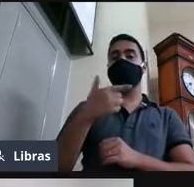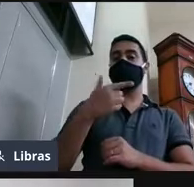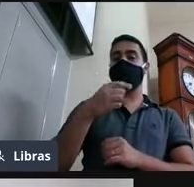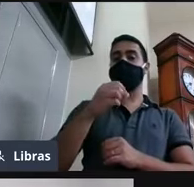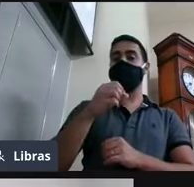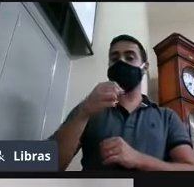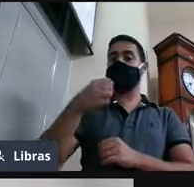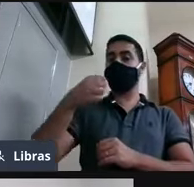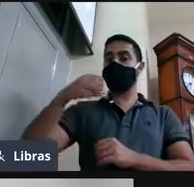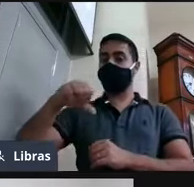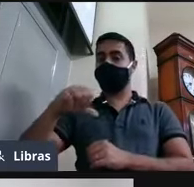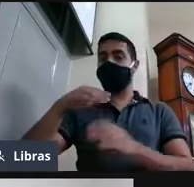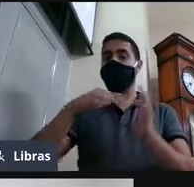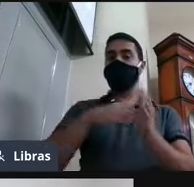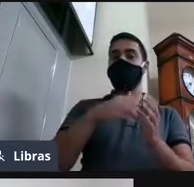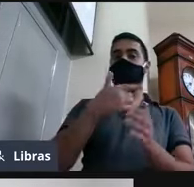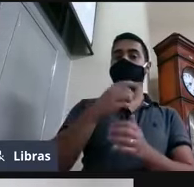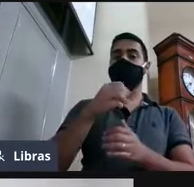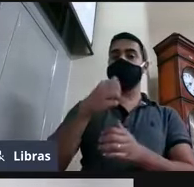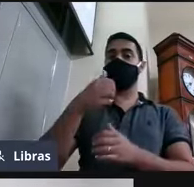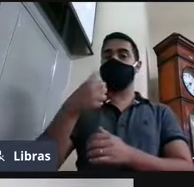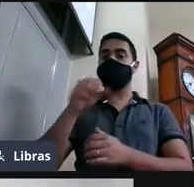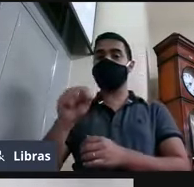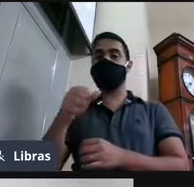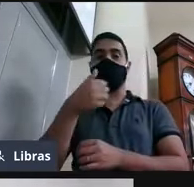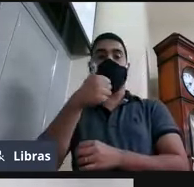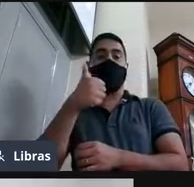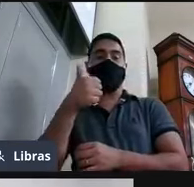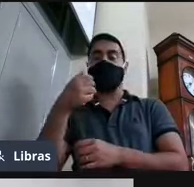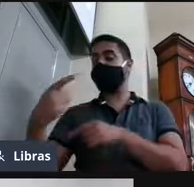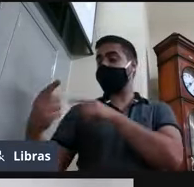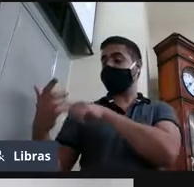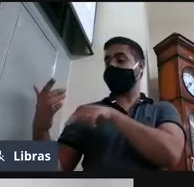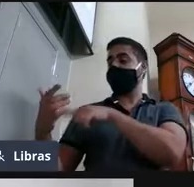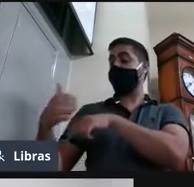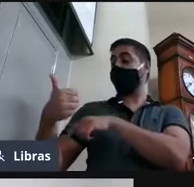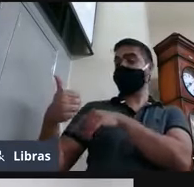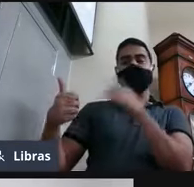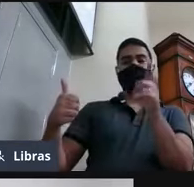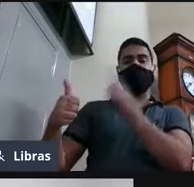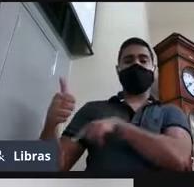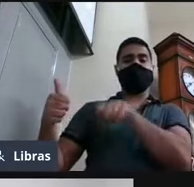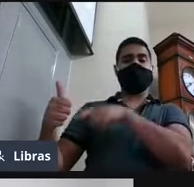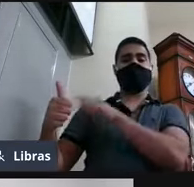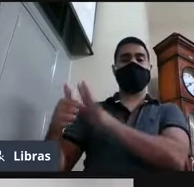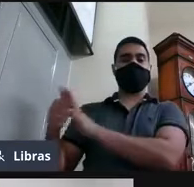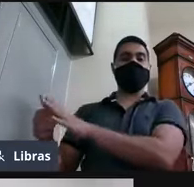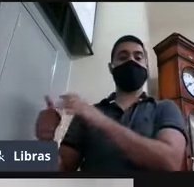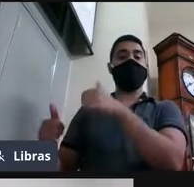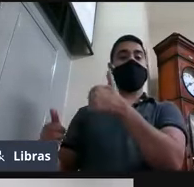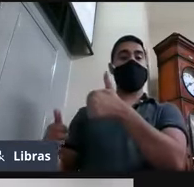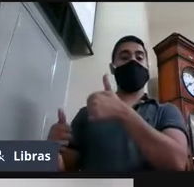2018, 11 contas de prefeito foram rejeitadas. E dessas 11